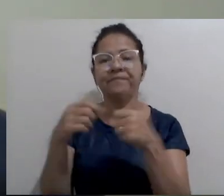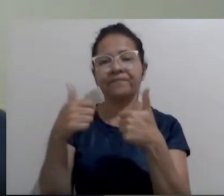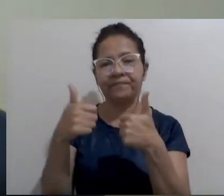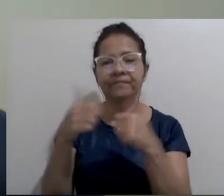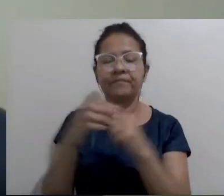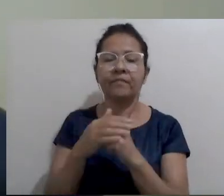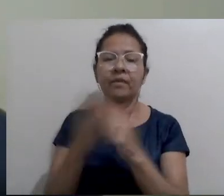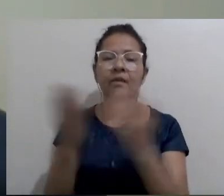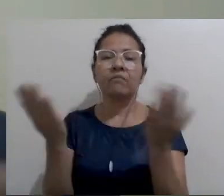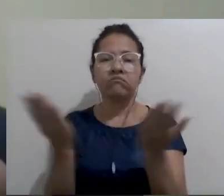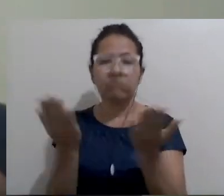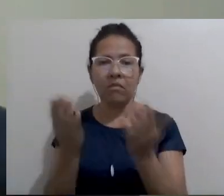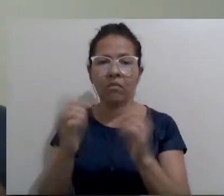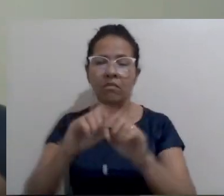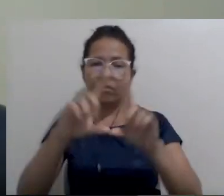de onde a gente